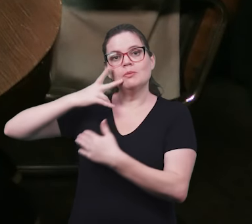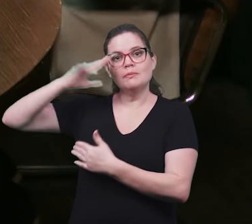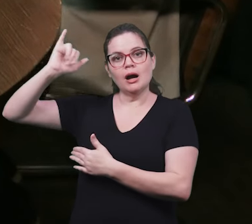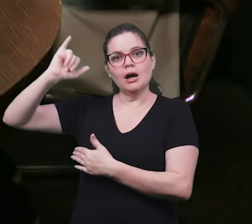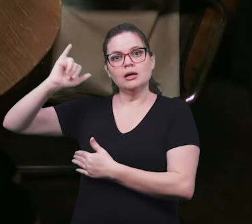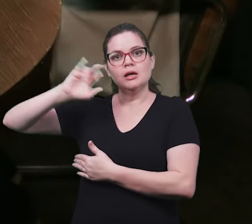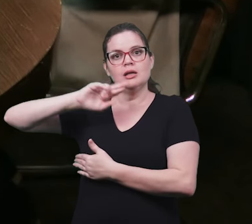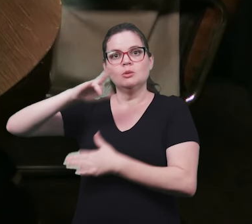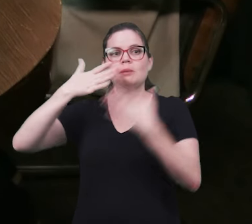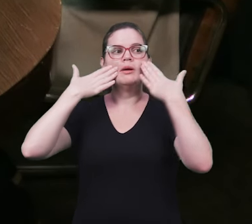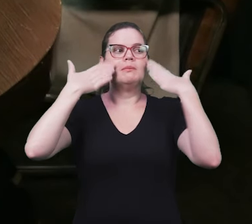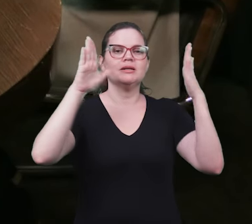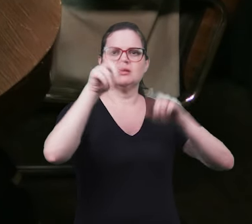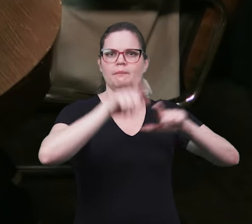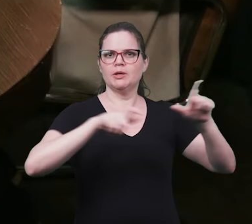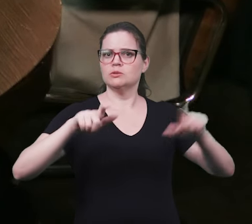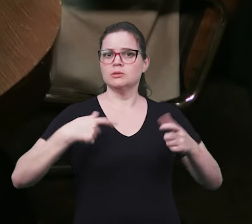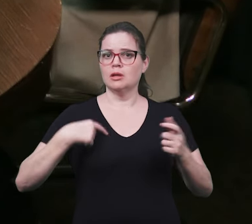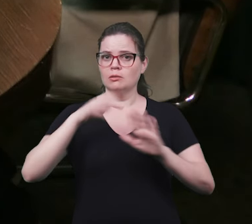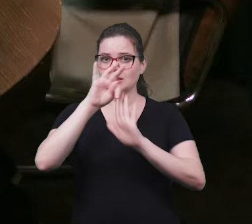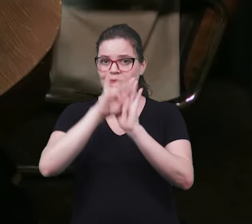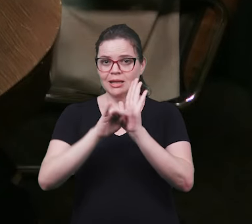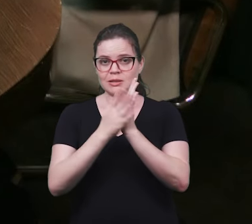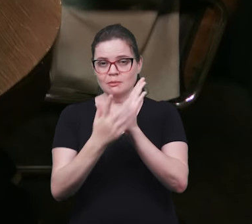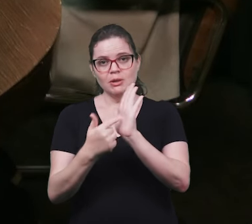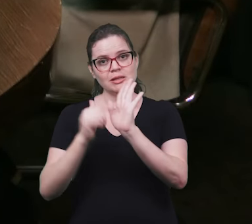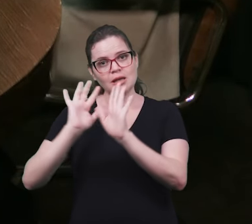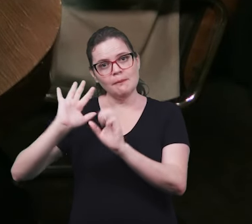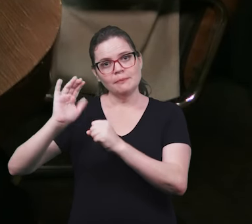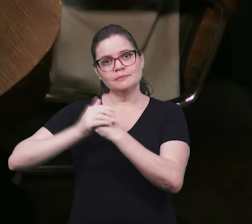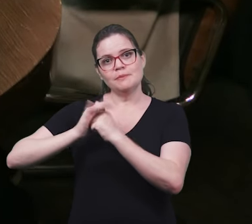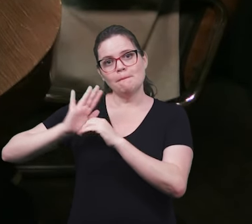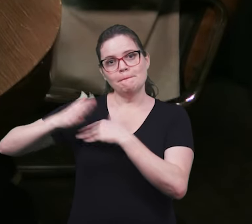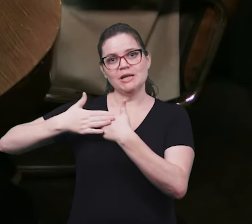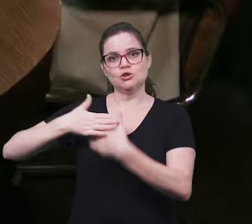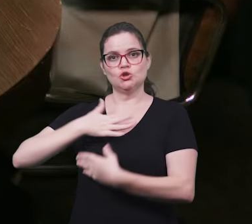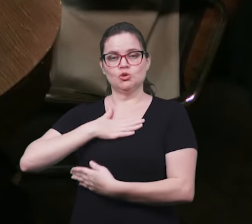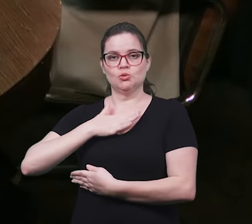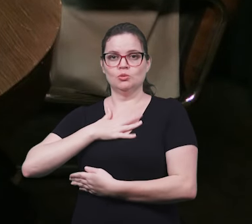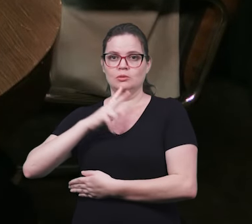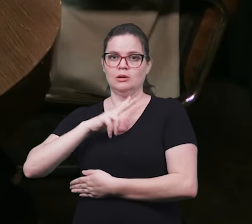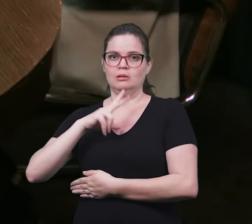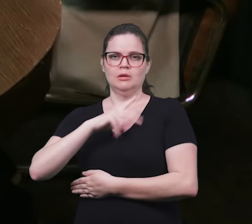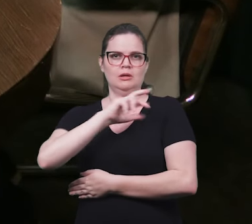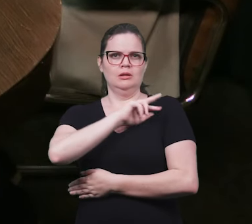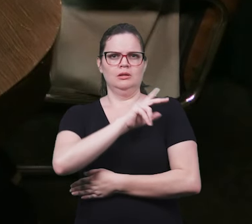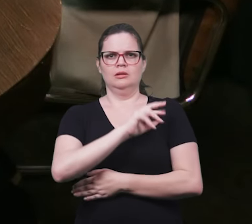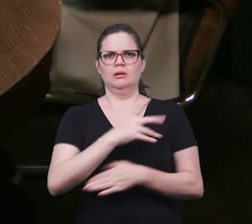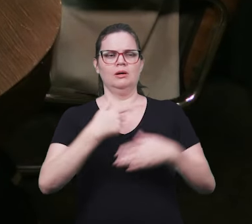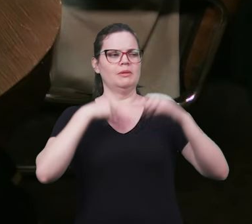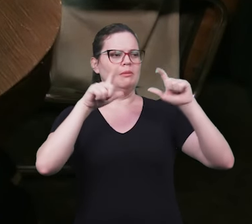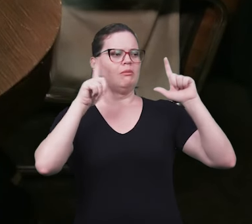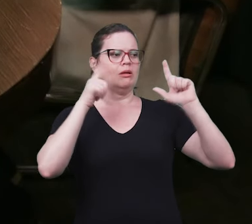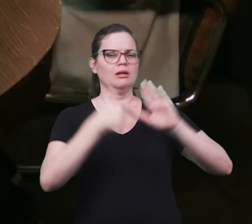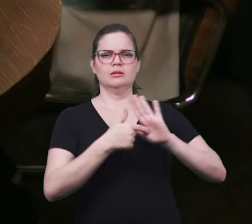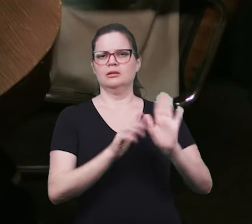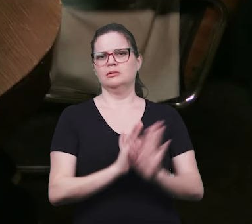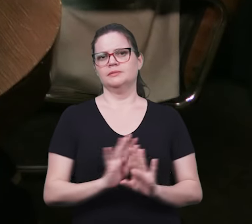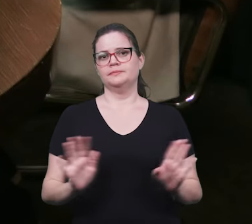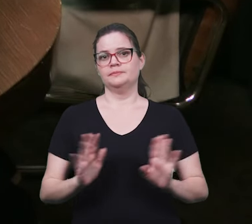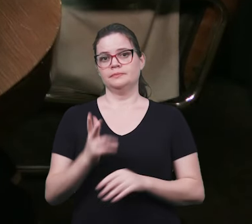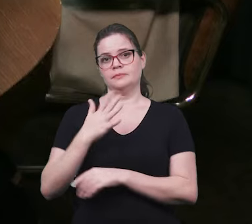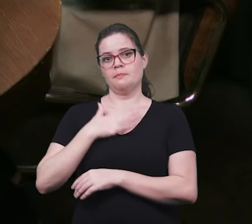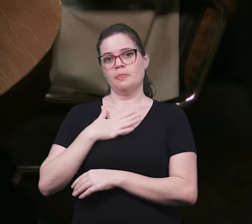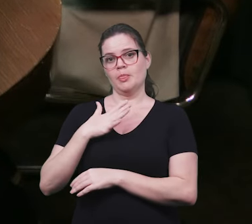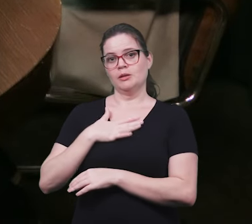as pessoas, não é verdade? É isso mesmo. Então, a pessoa não está fazendo jejum para a igreja ver, para todo mundo ver. Ele está fazendo jejum